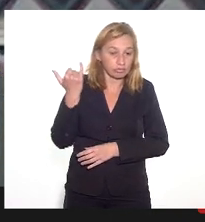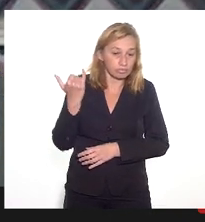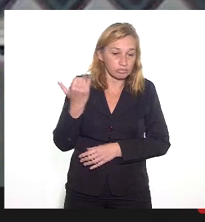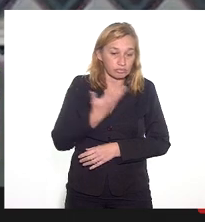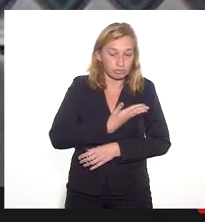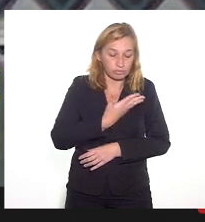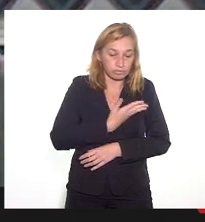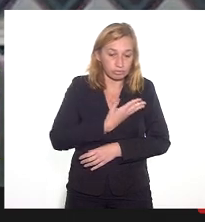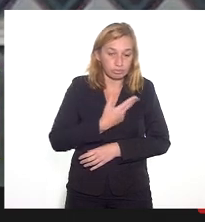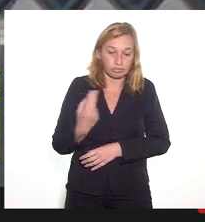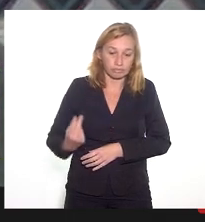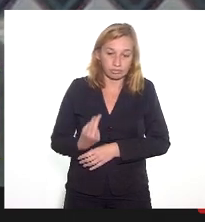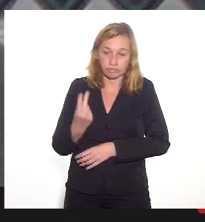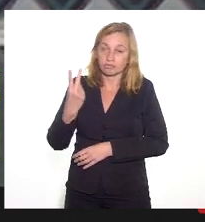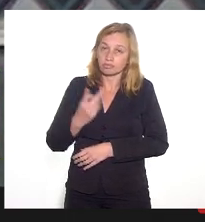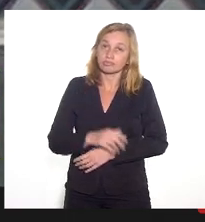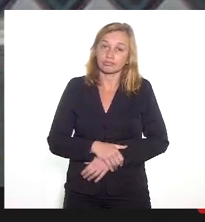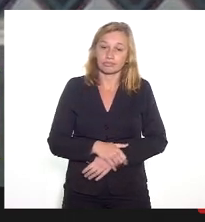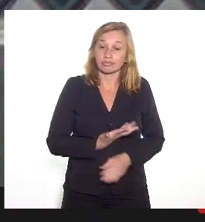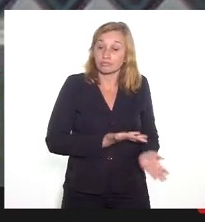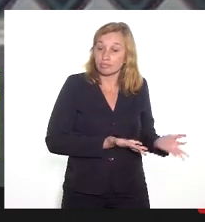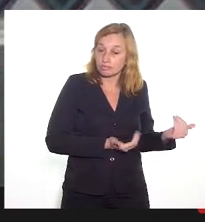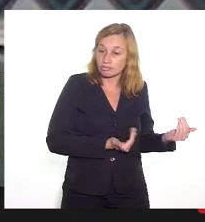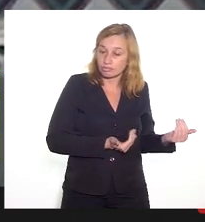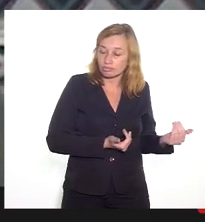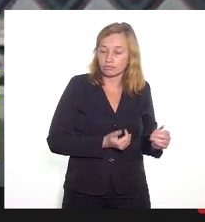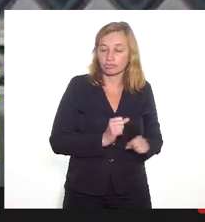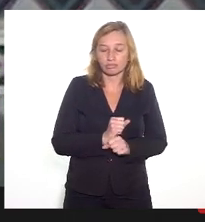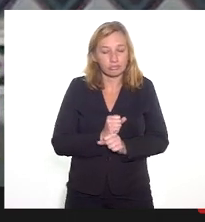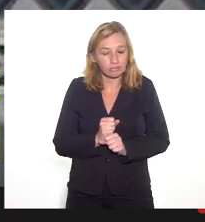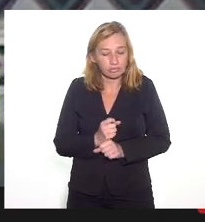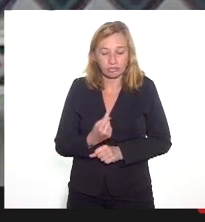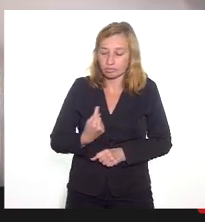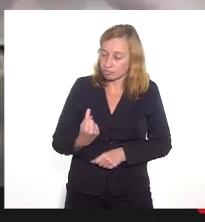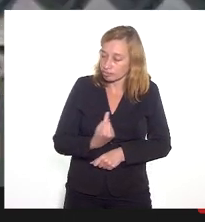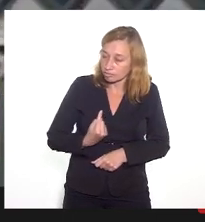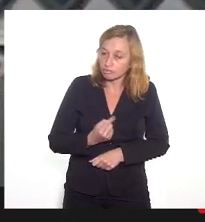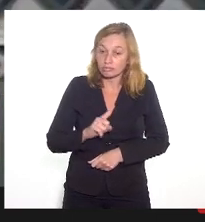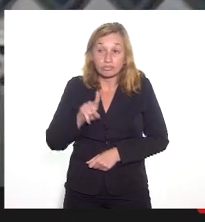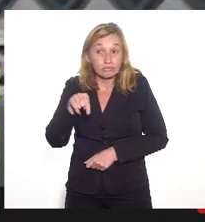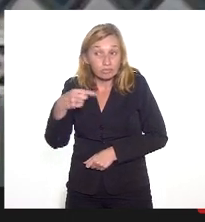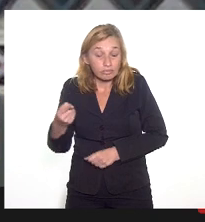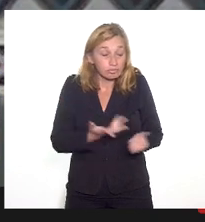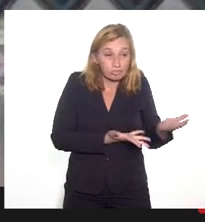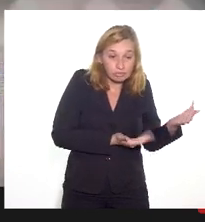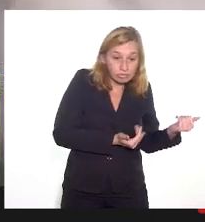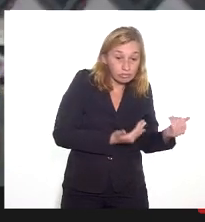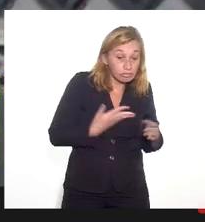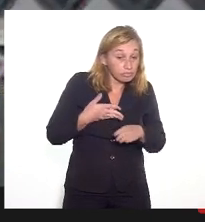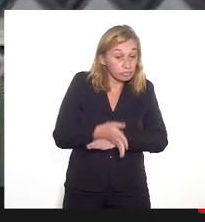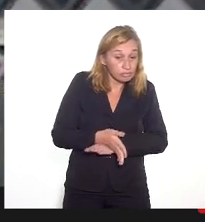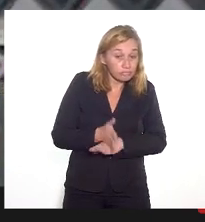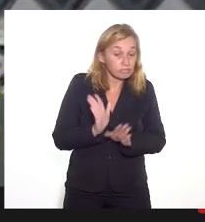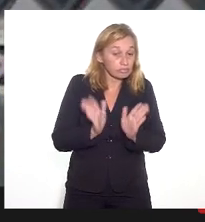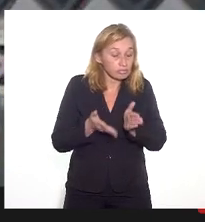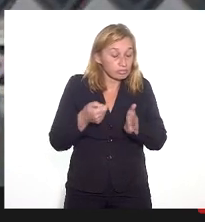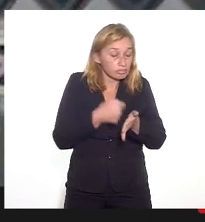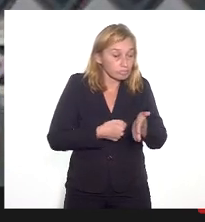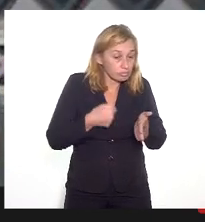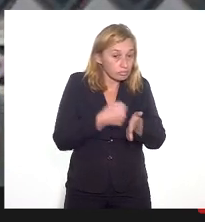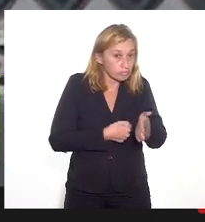companheiras valorosas, uns jovens há mais tempo, como a gente, outros jovens que estão chegando nessa